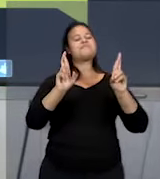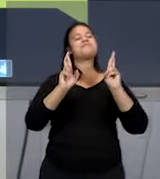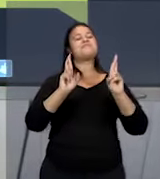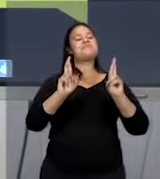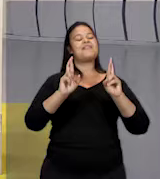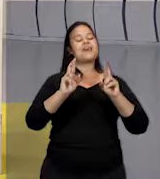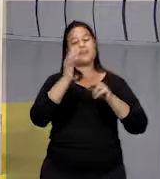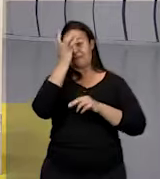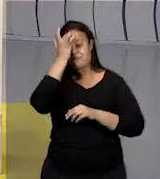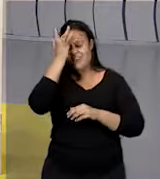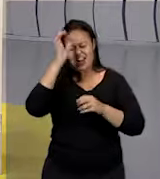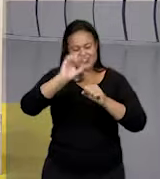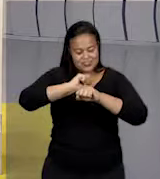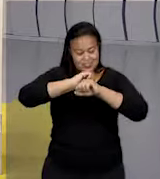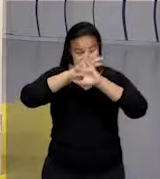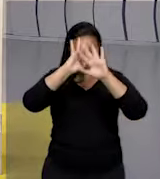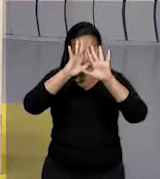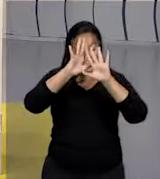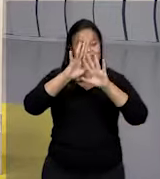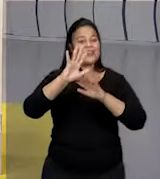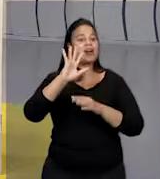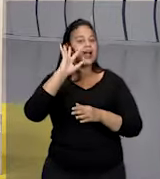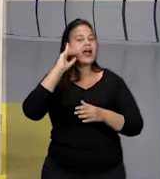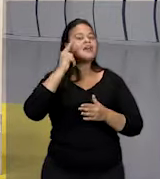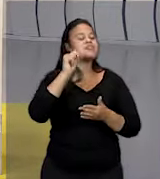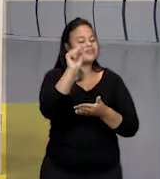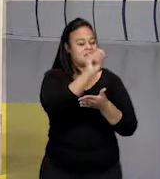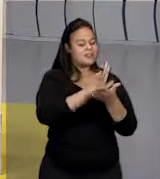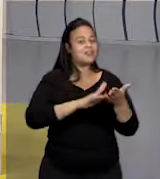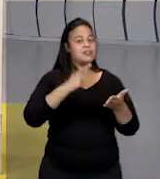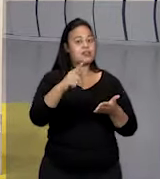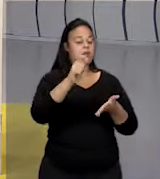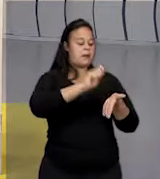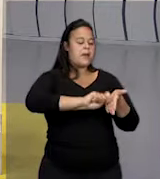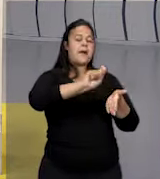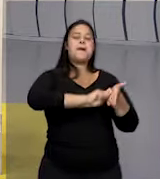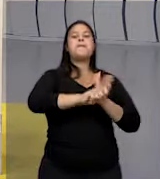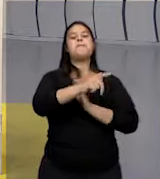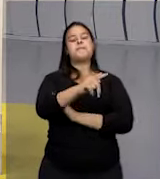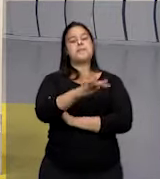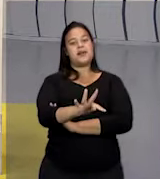muita facilidade as atividades do seu PET.